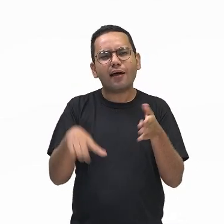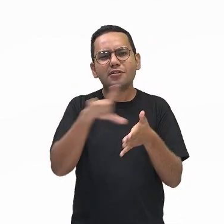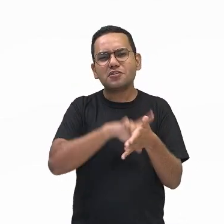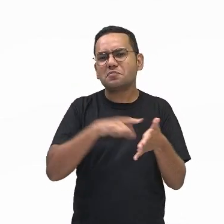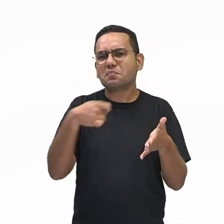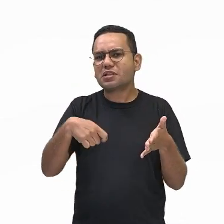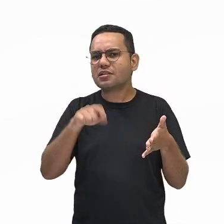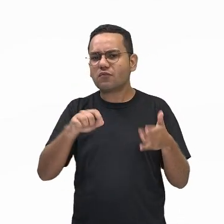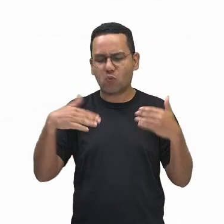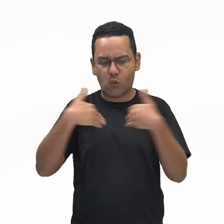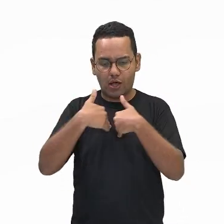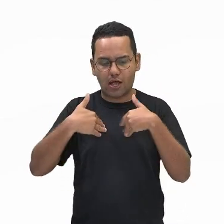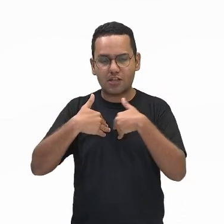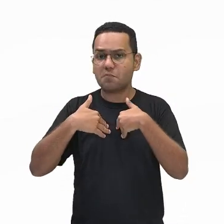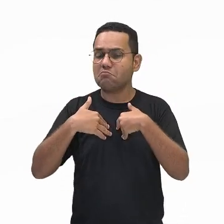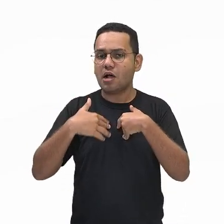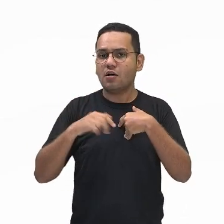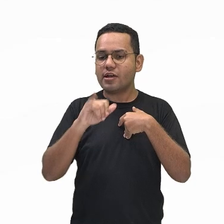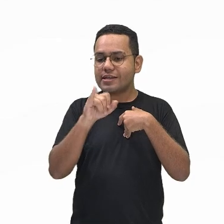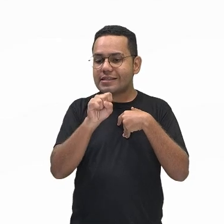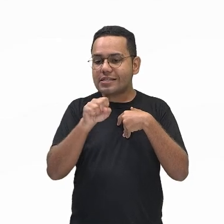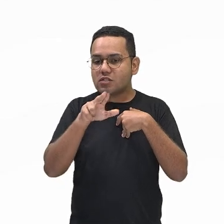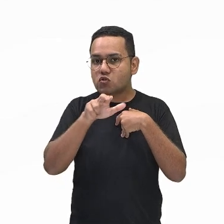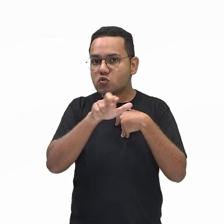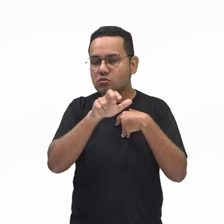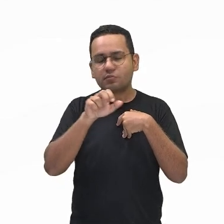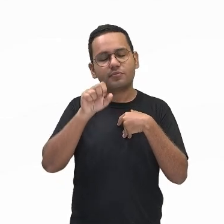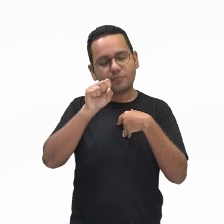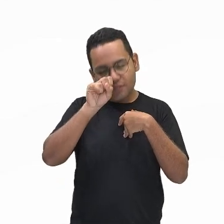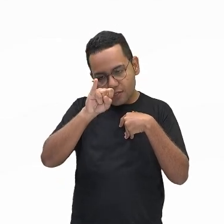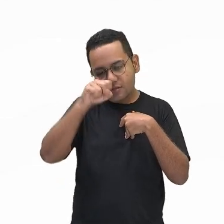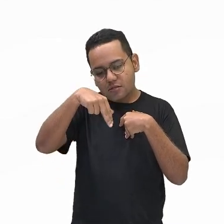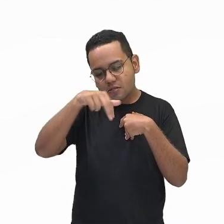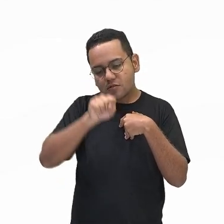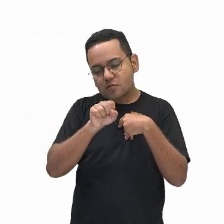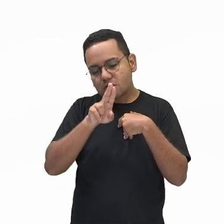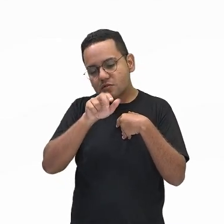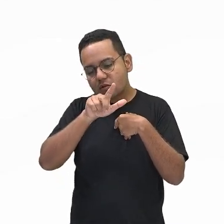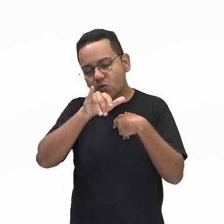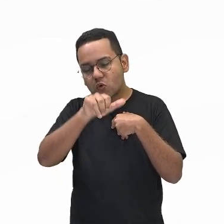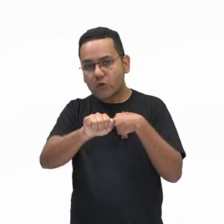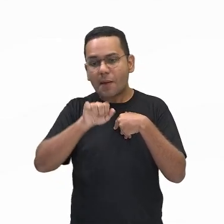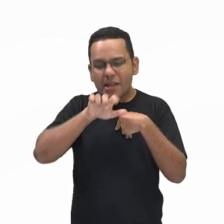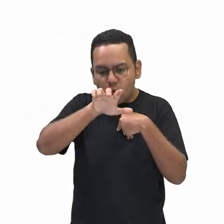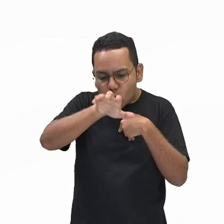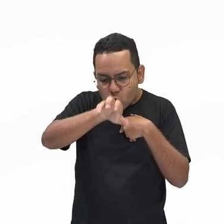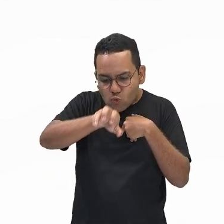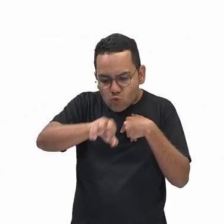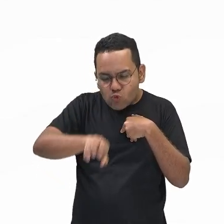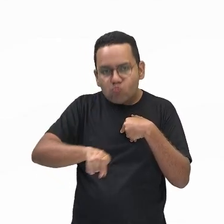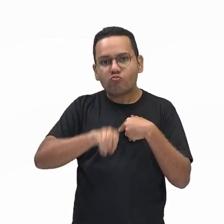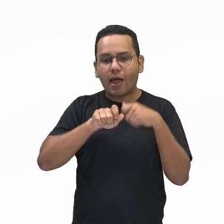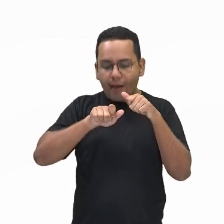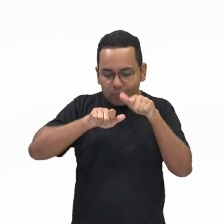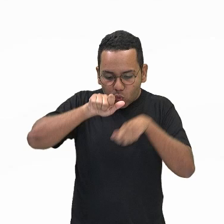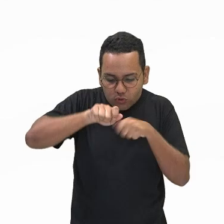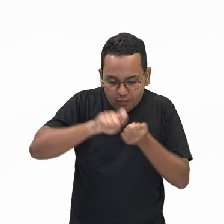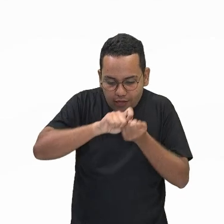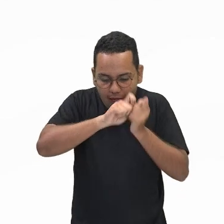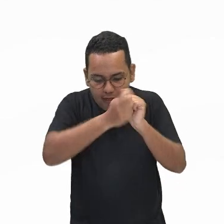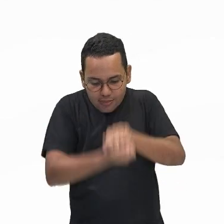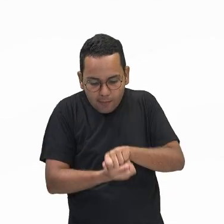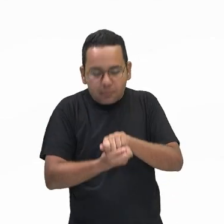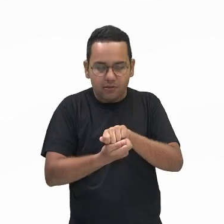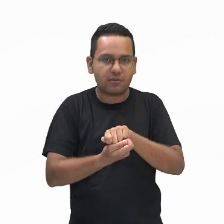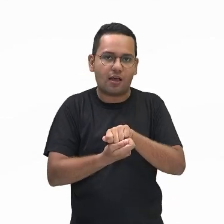animais, né, o que tornava aí um certo risco para a saúde das pessoas que recebiam insulina. Quem que precisa de insulina? Pessoas que têm